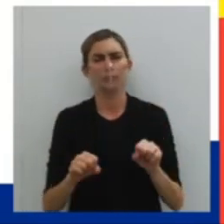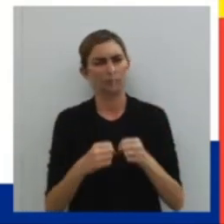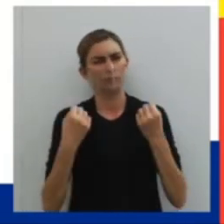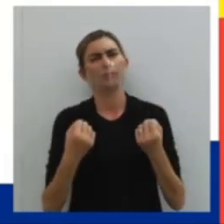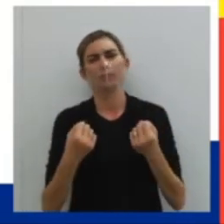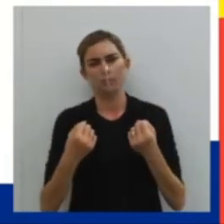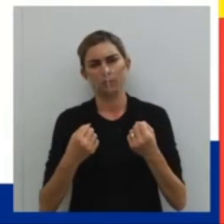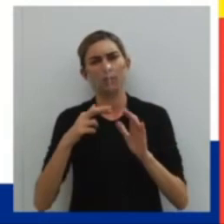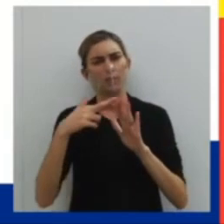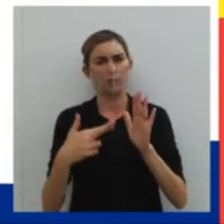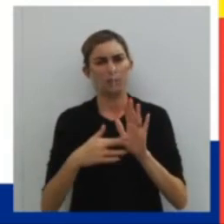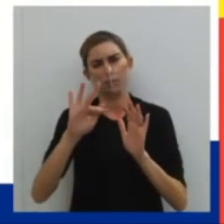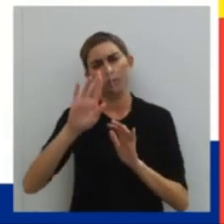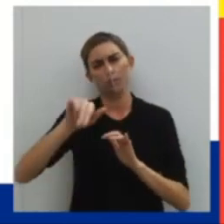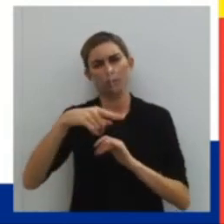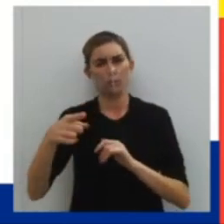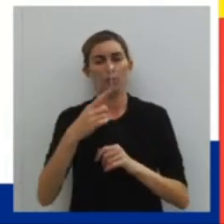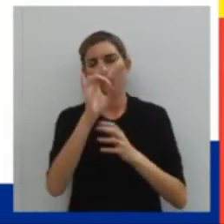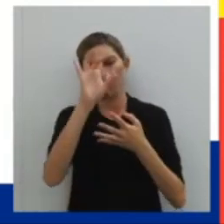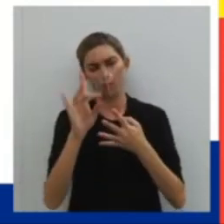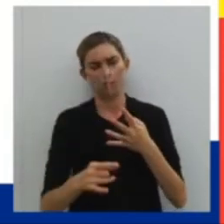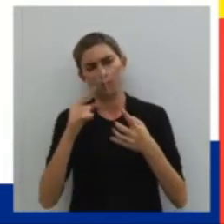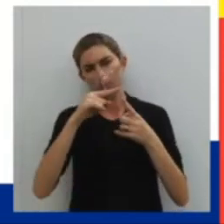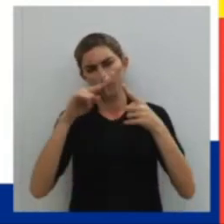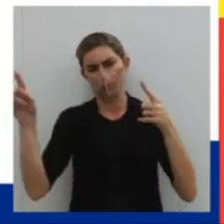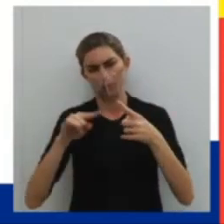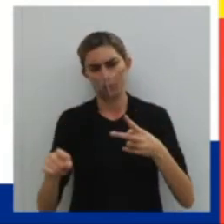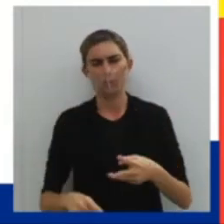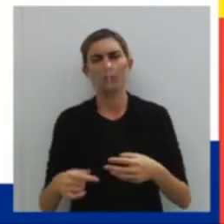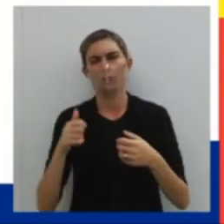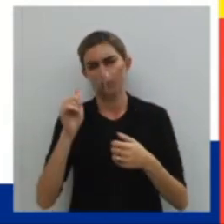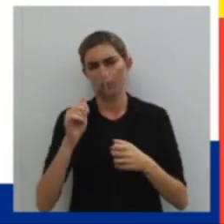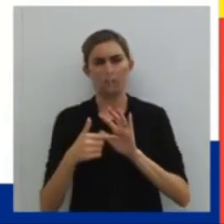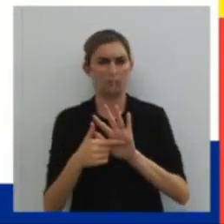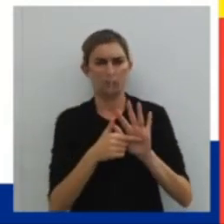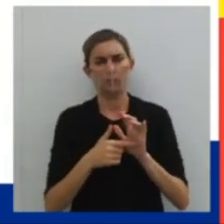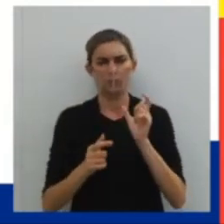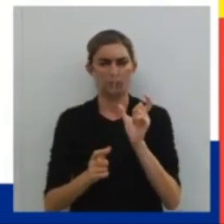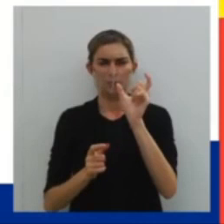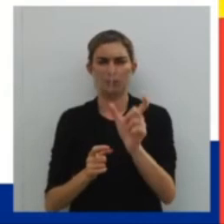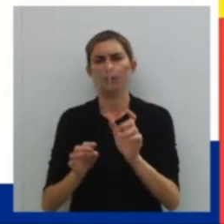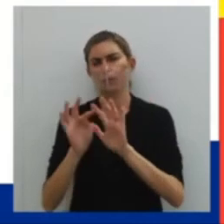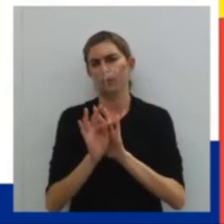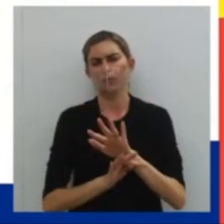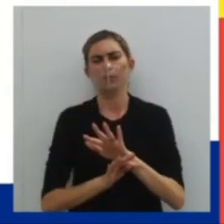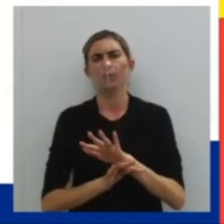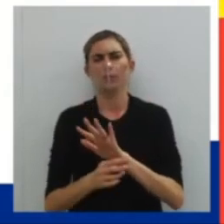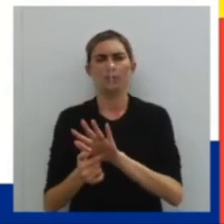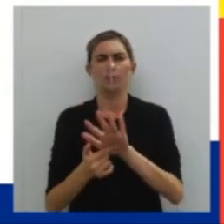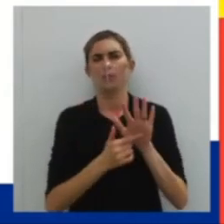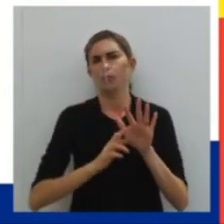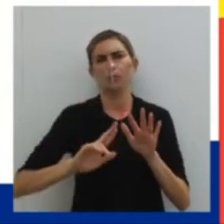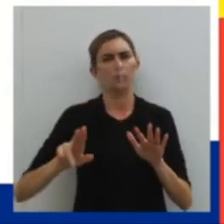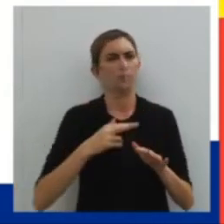quebra a nossa regra de função, porque cada elemento de A indica, essa palavra aí do nosso texto, indica que